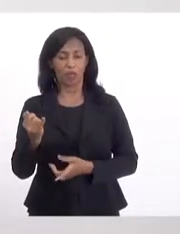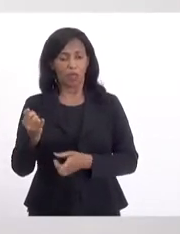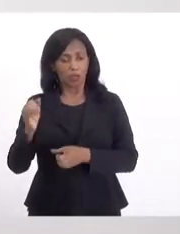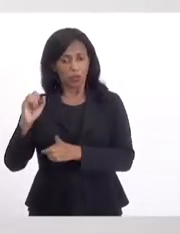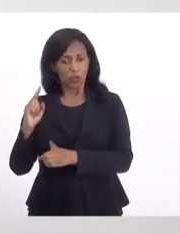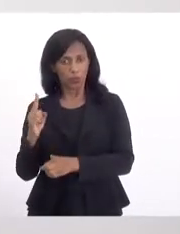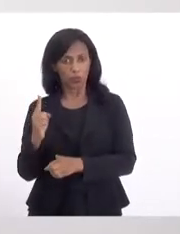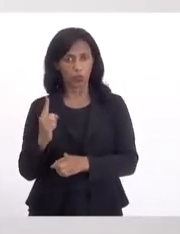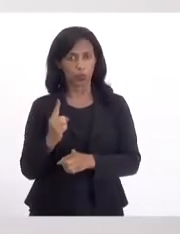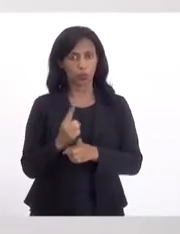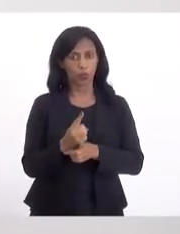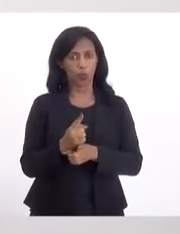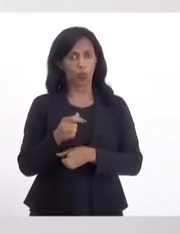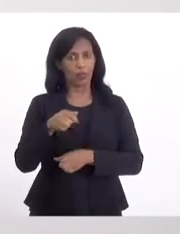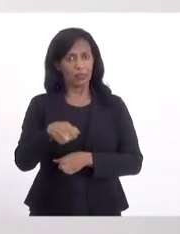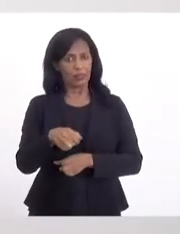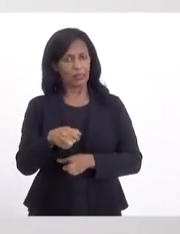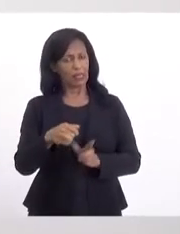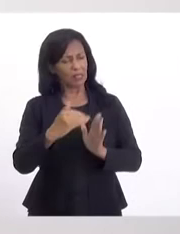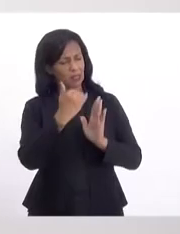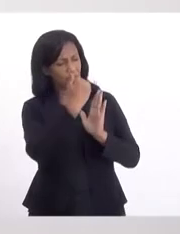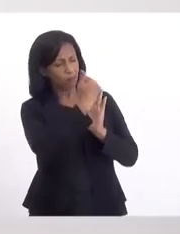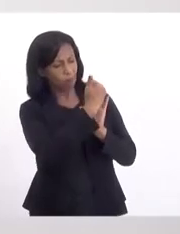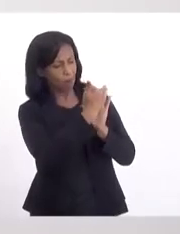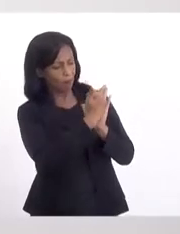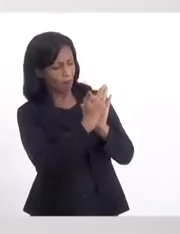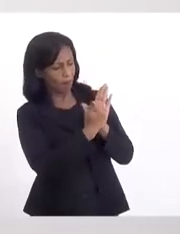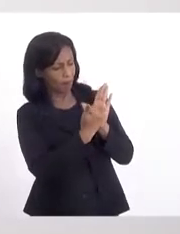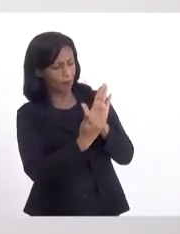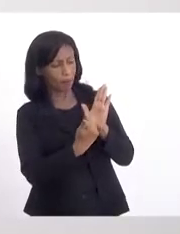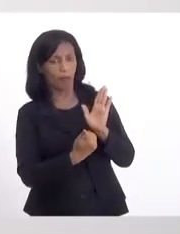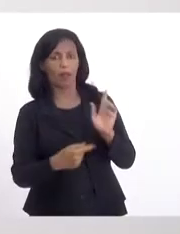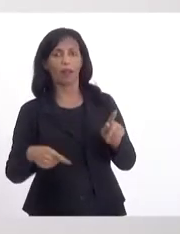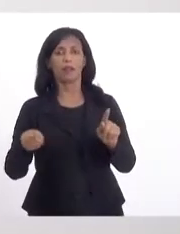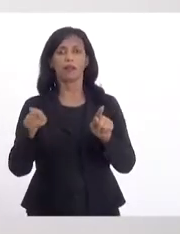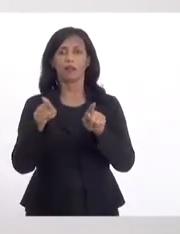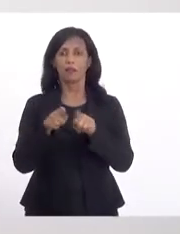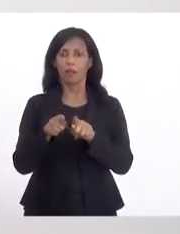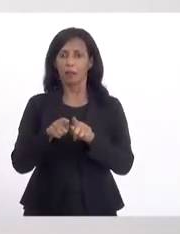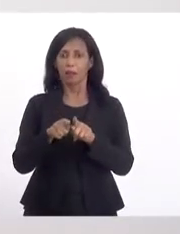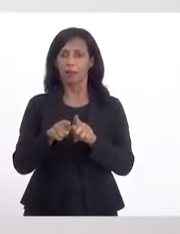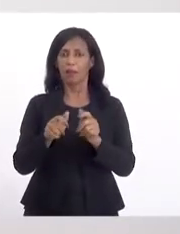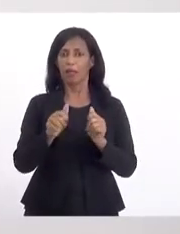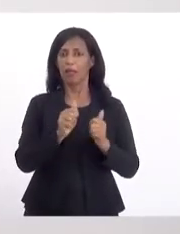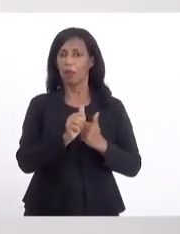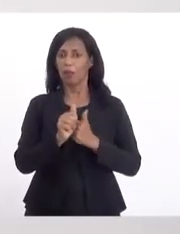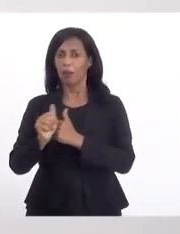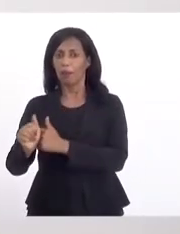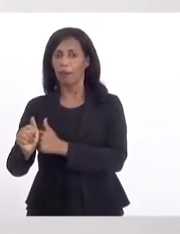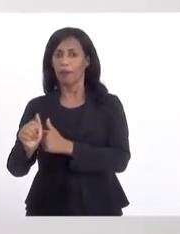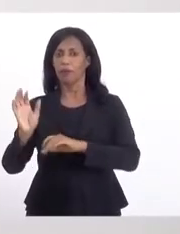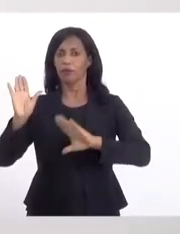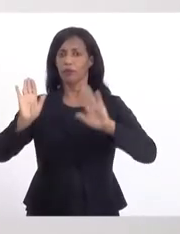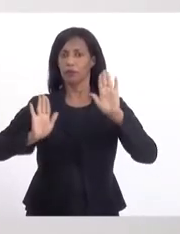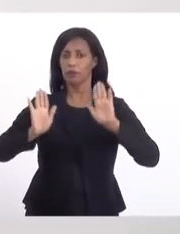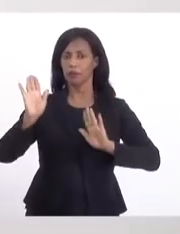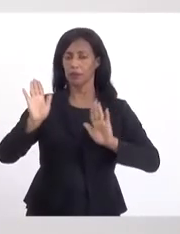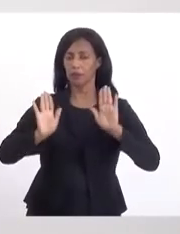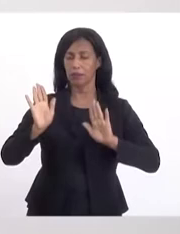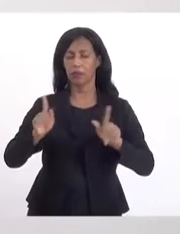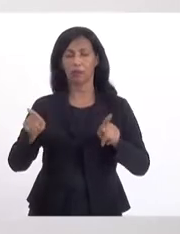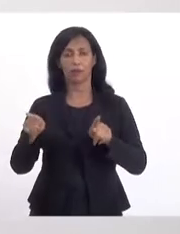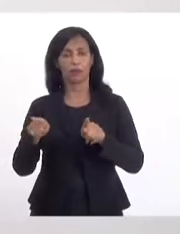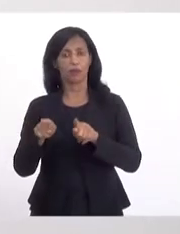encontrar nesse cronograma também o acompanhamento do processo de licitação,